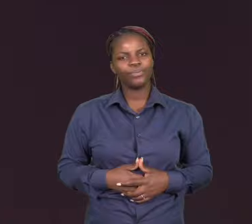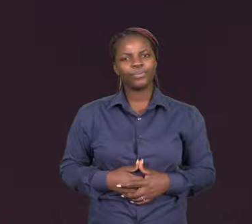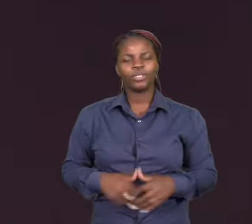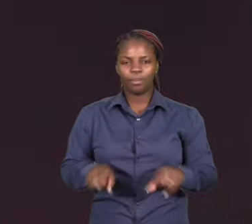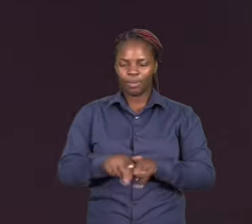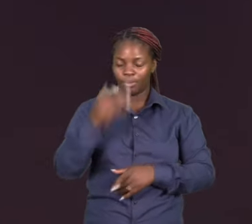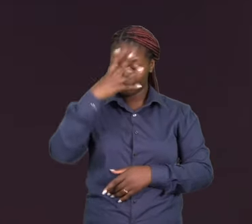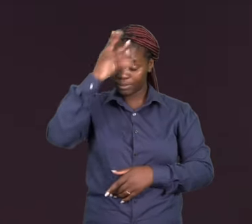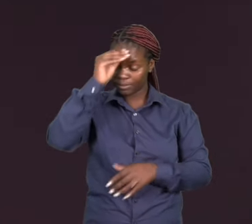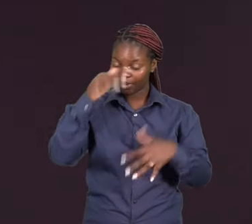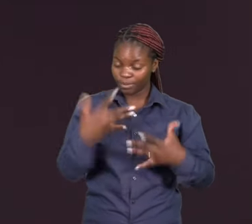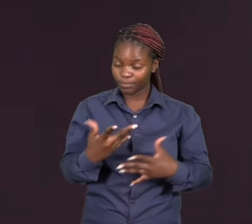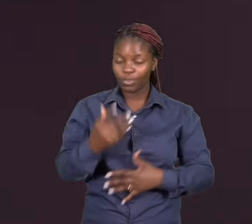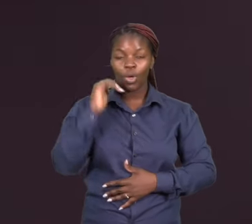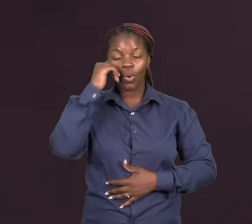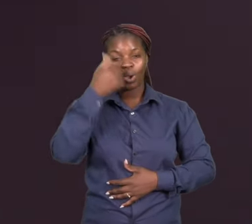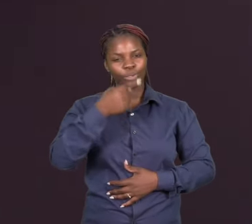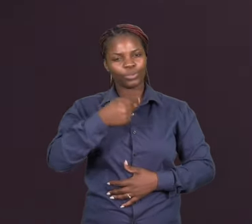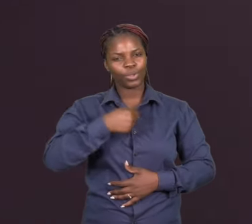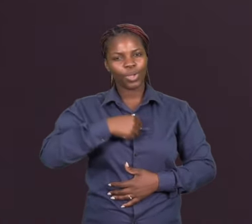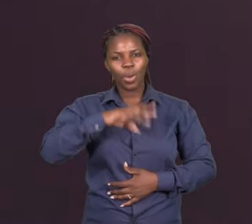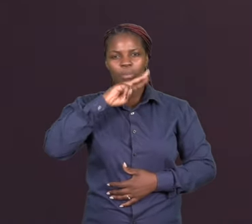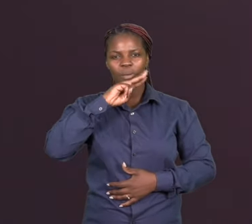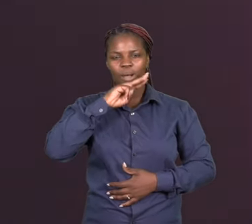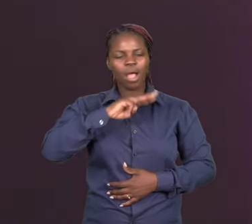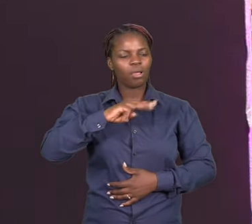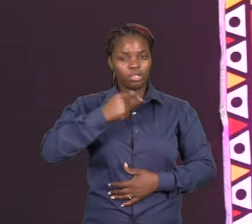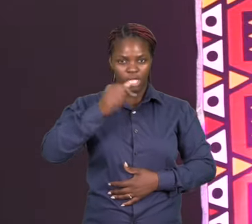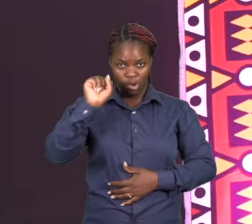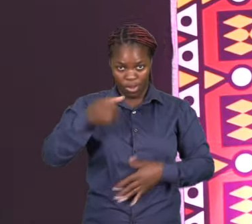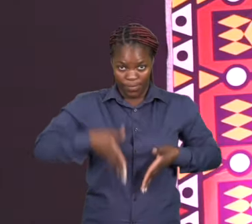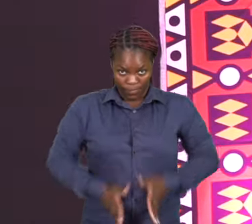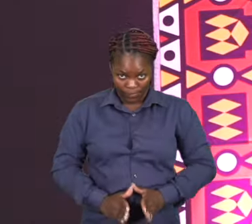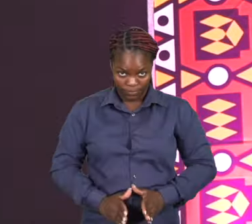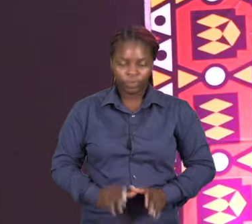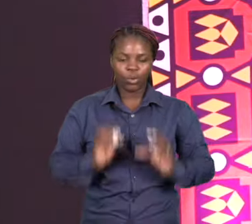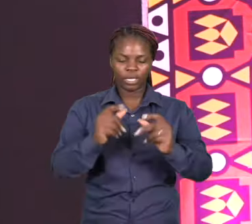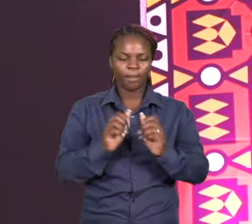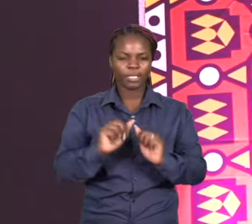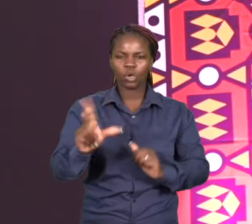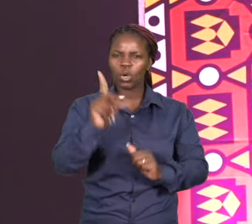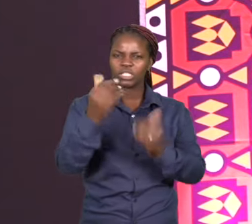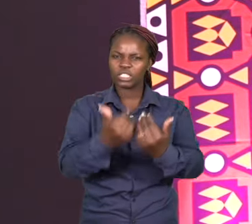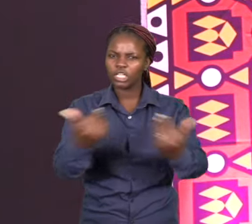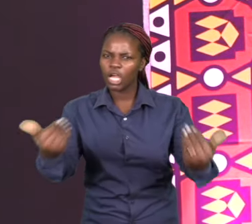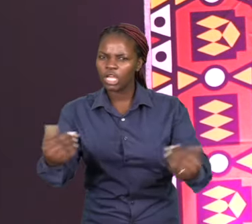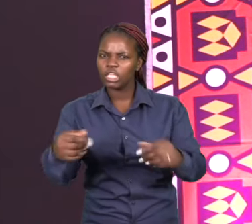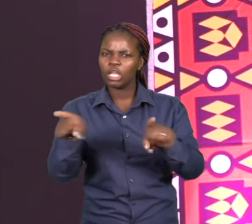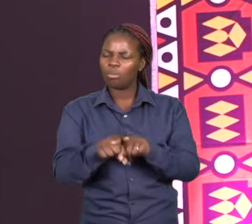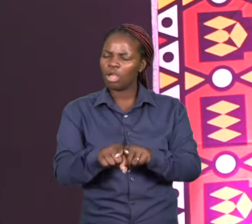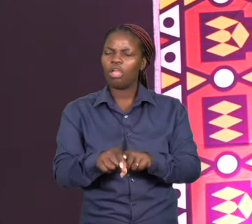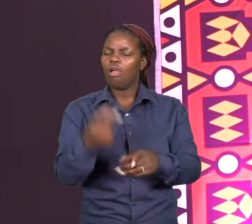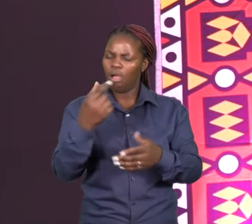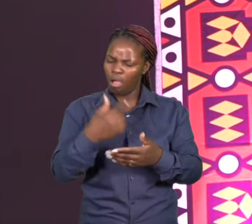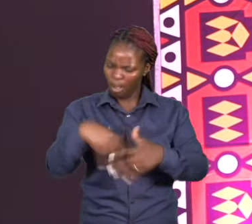mãe Nós aprendemos a ser Mães de todas as crianças e as nossas crianças viram filhas de Todas as